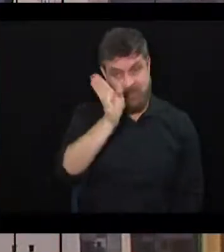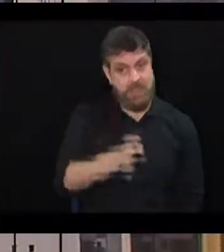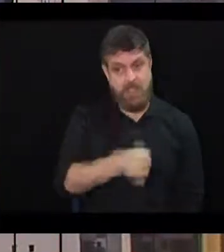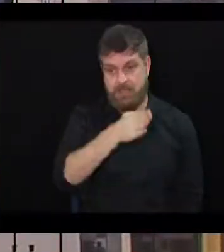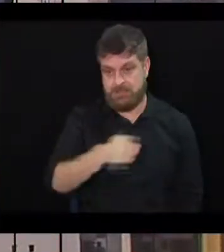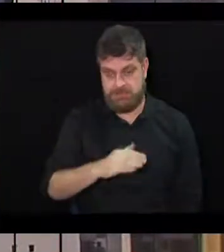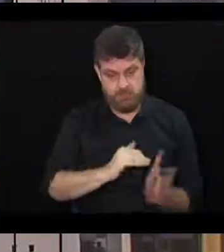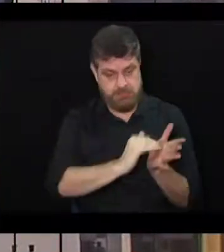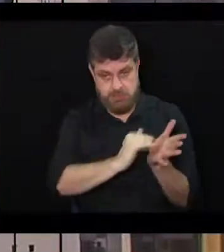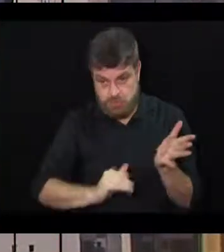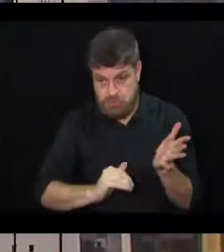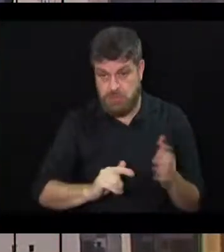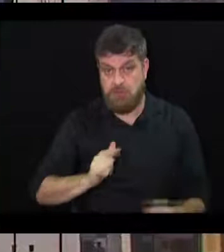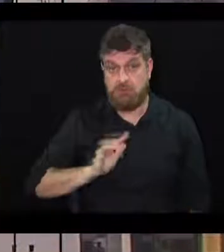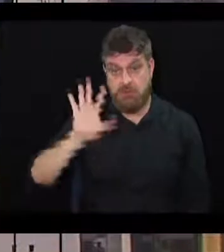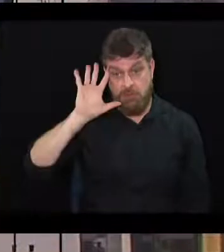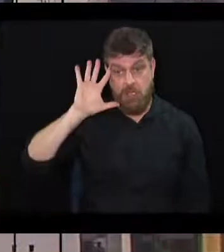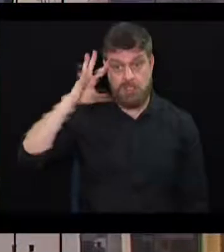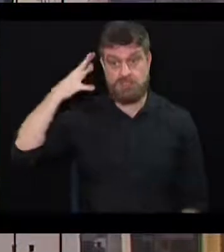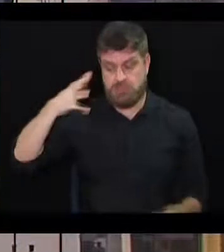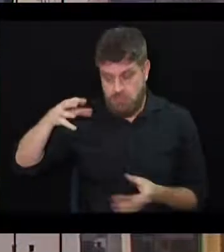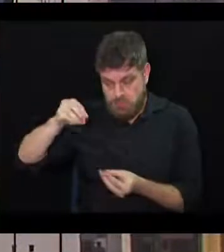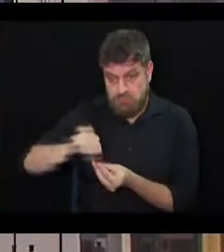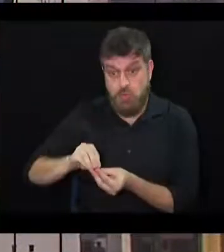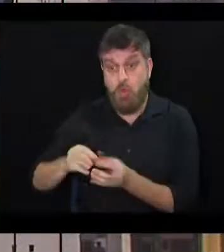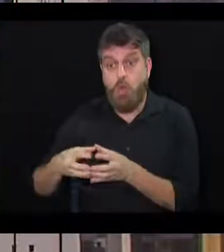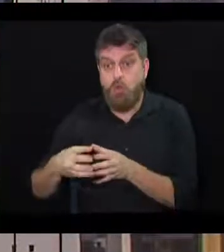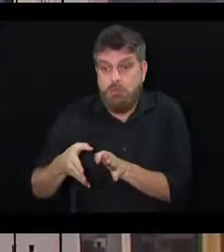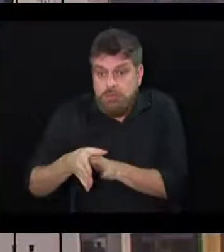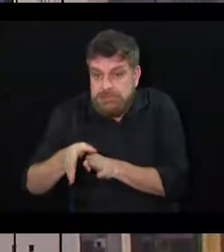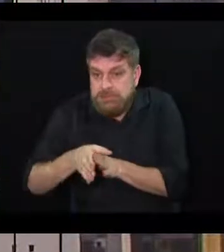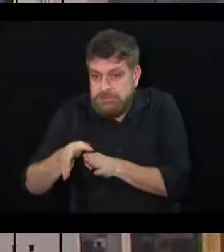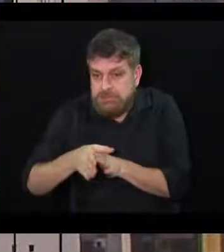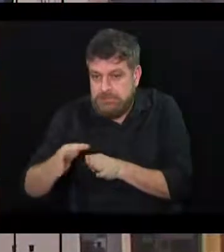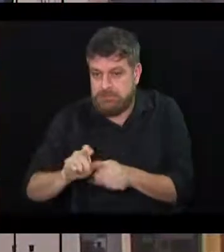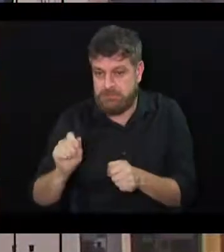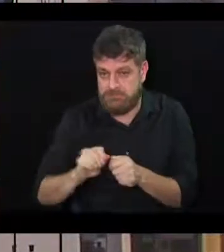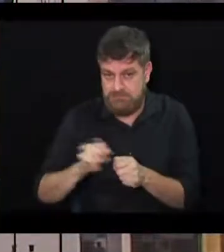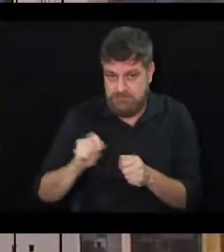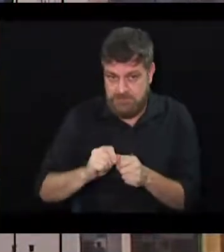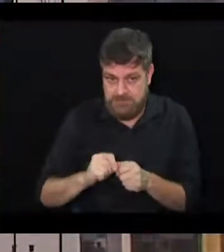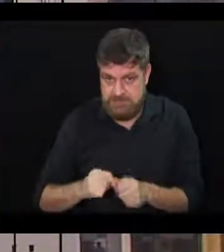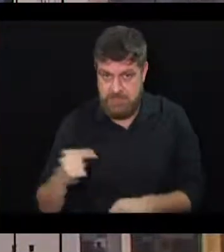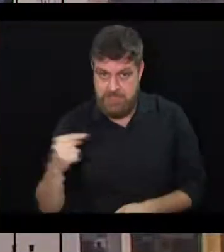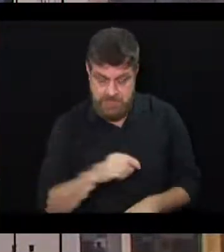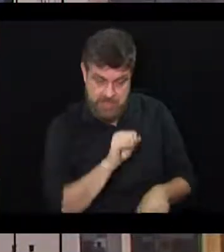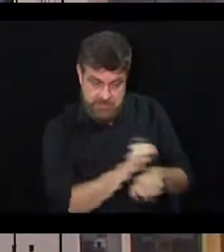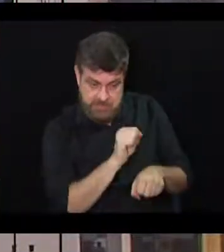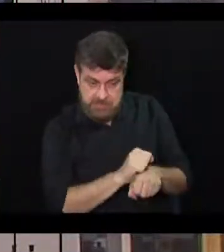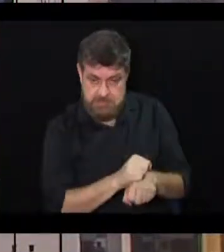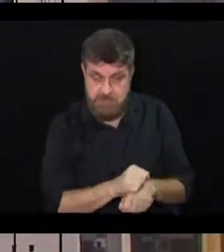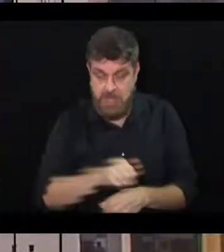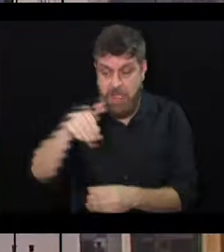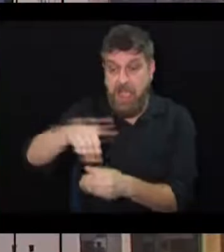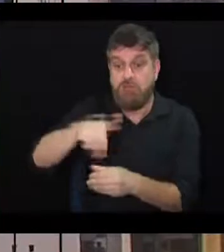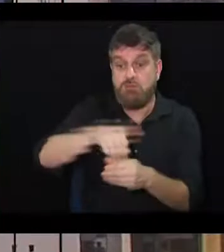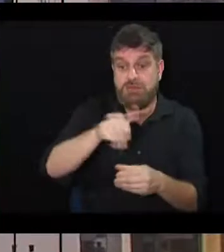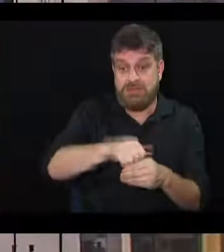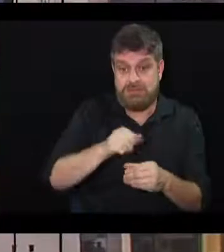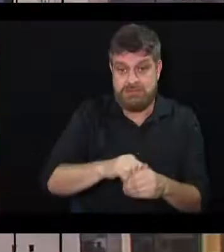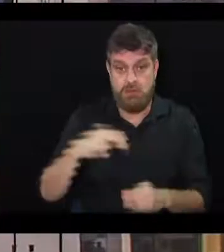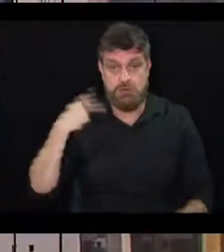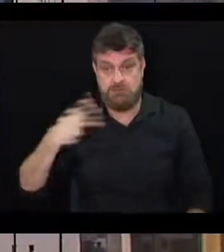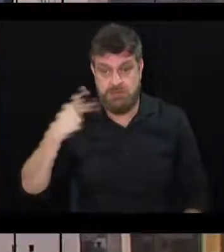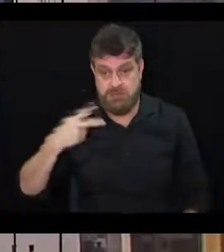Santini. Foi decidido pela Procuradoria levar o pedido de retirada para aprovação do plenário, que é soberano.